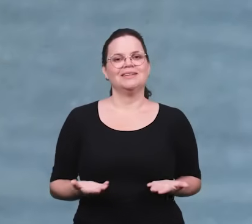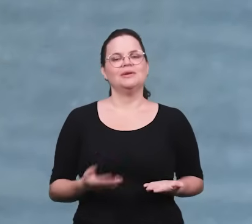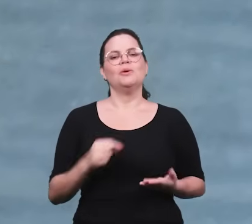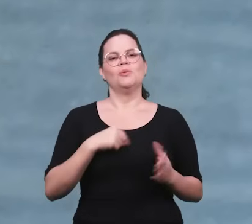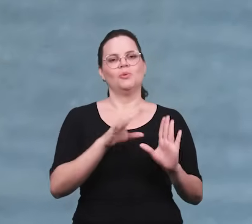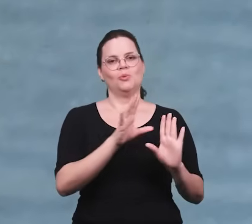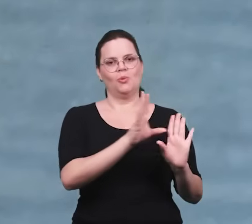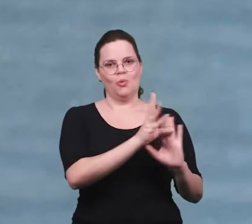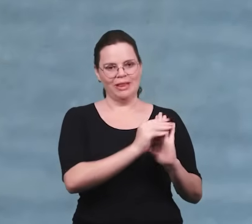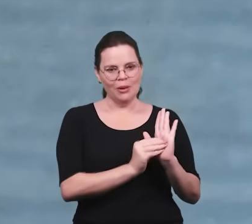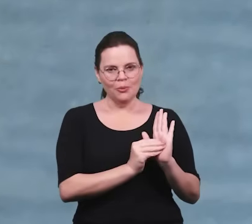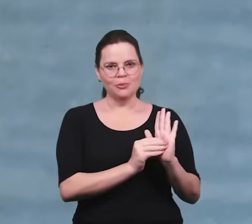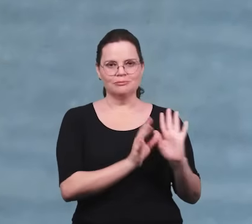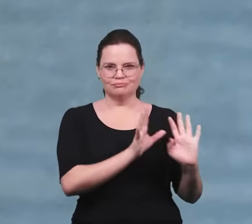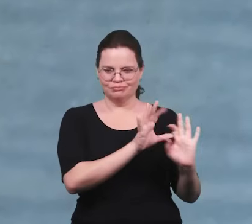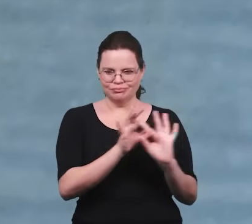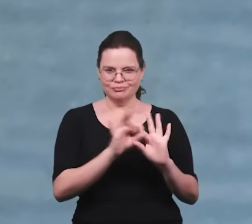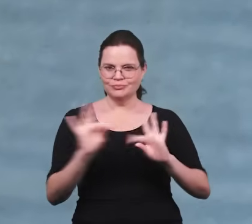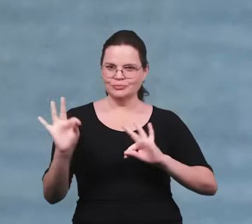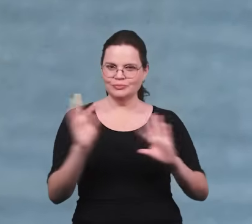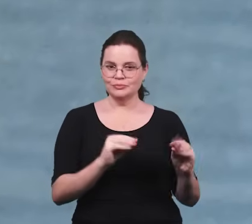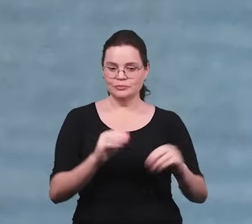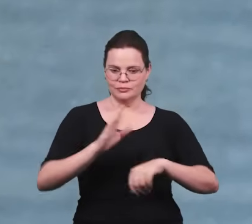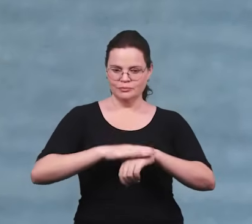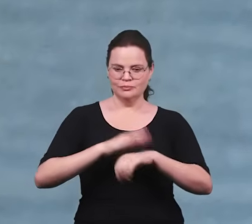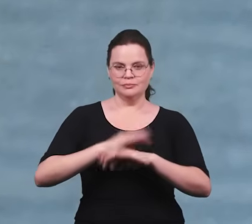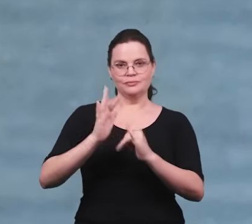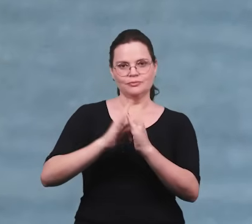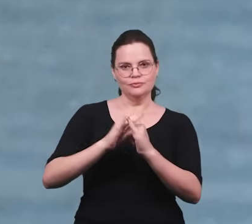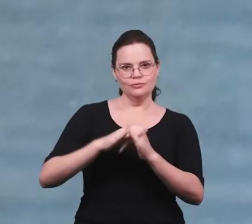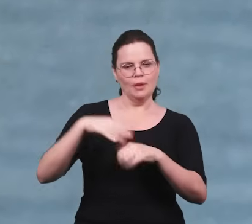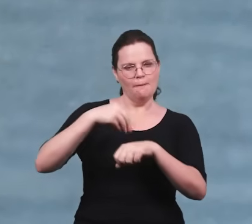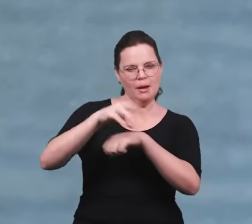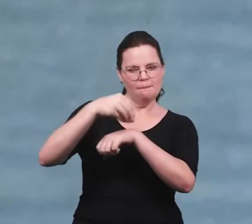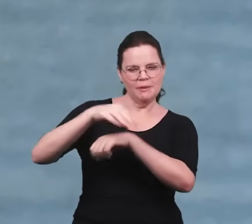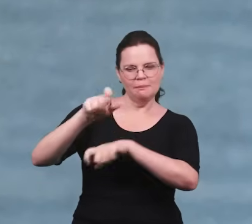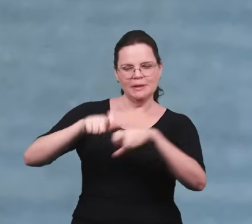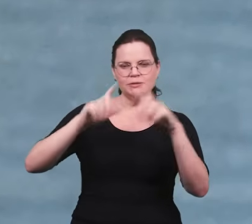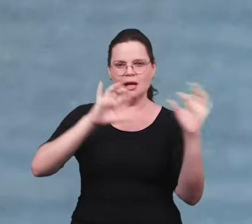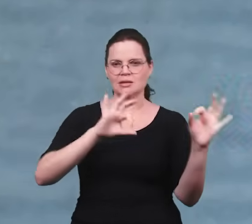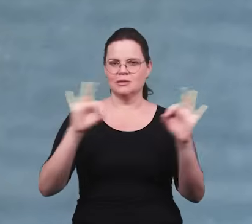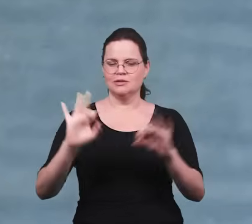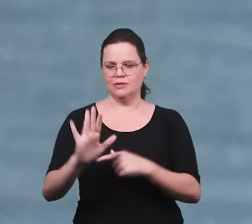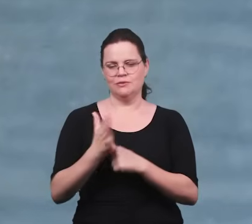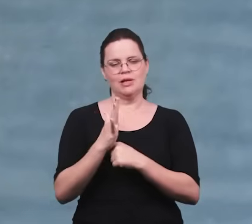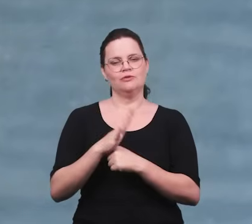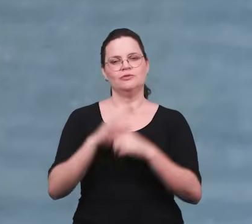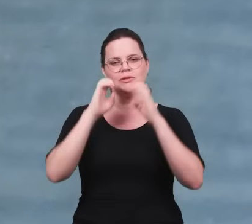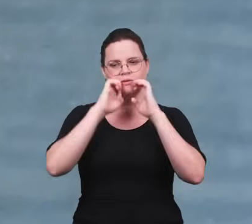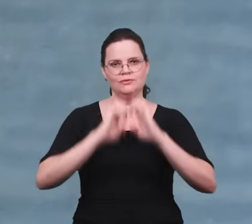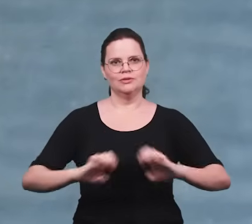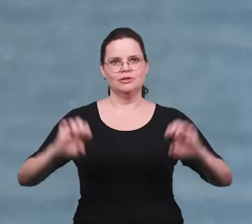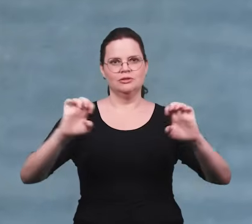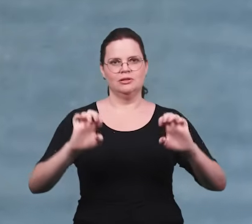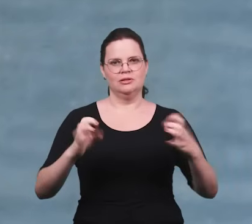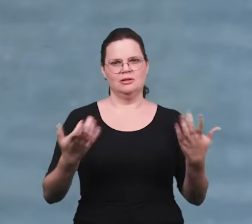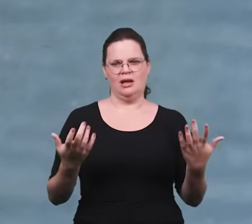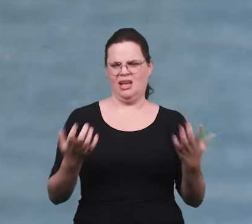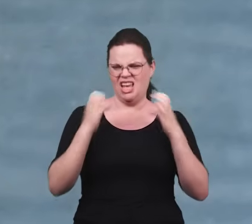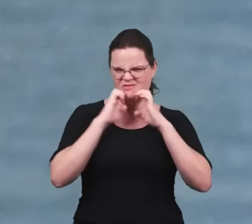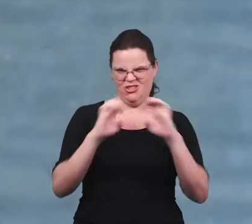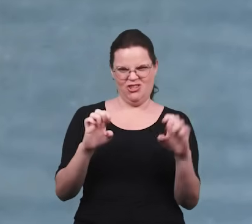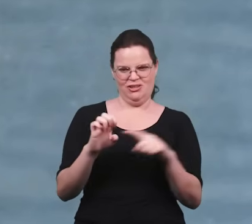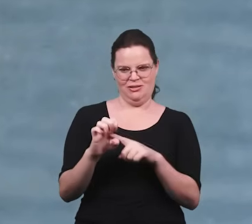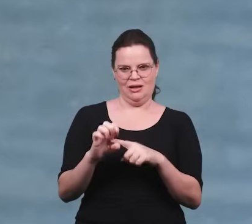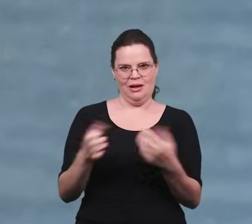pela própria plataforma para muito mais gente. Você ajuda a evangelizar. Evangelizar? Será que isso tem alguma coisa a ver